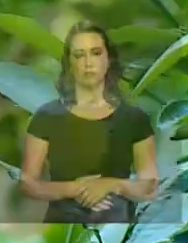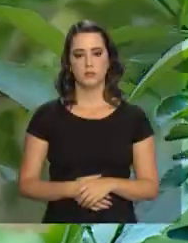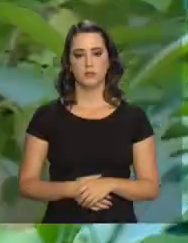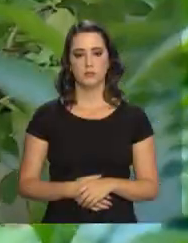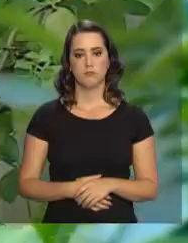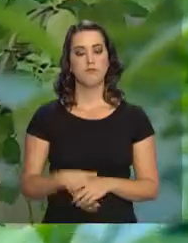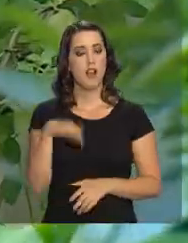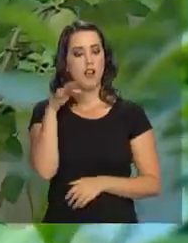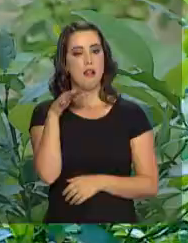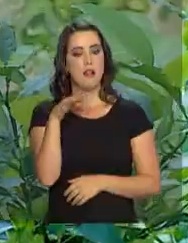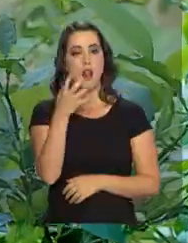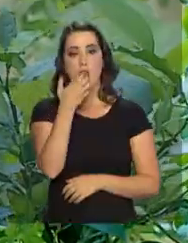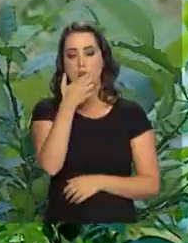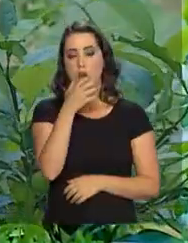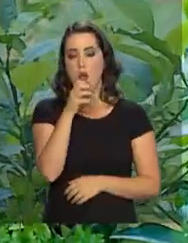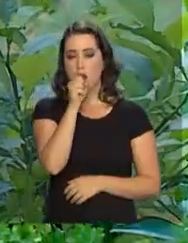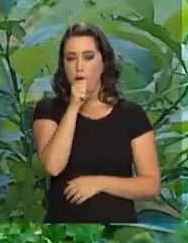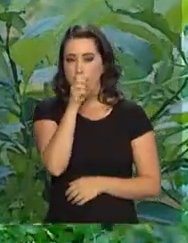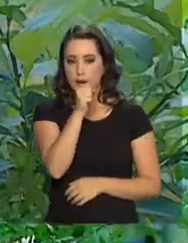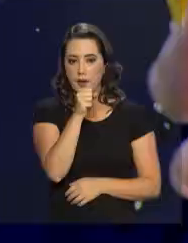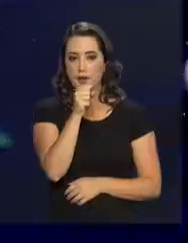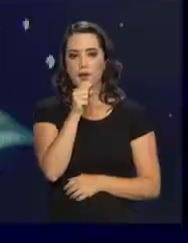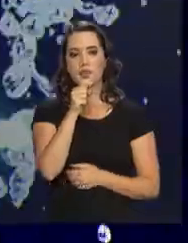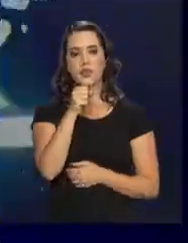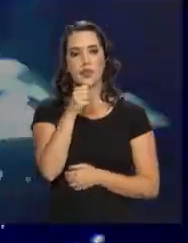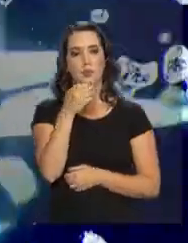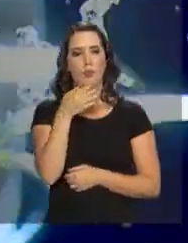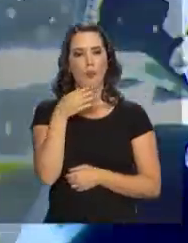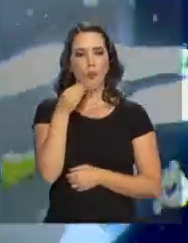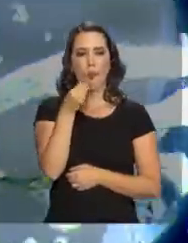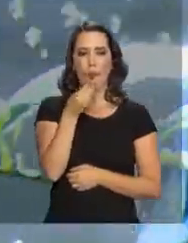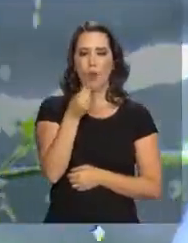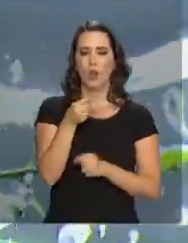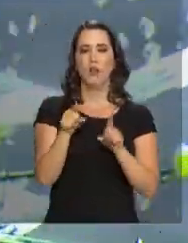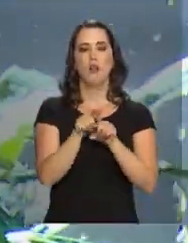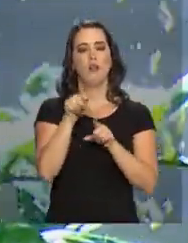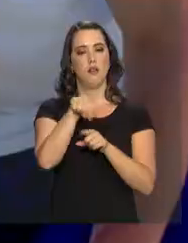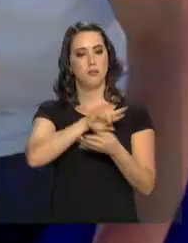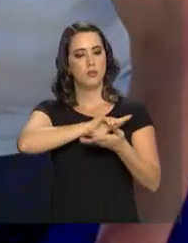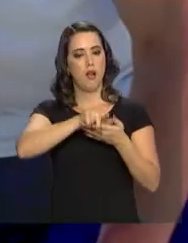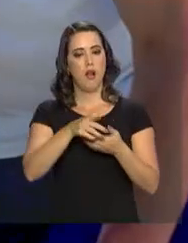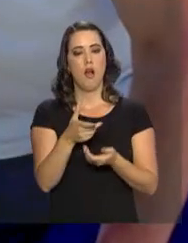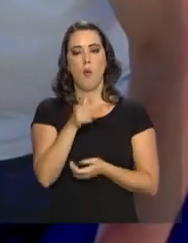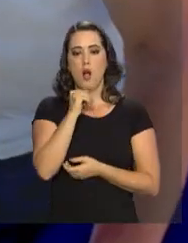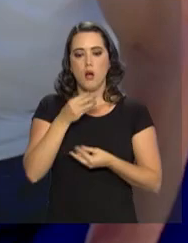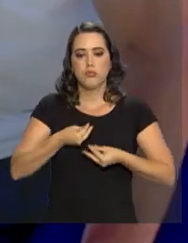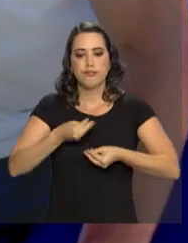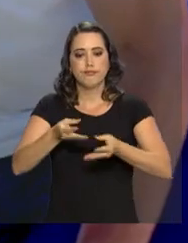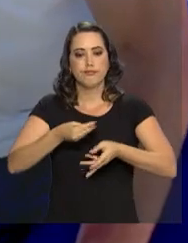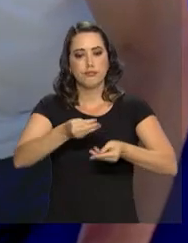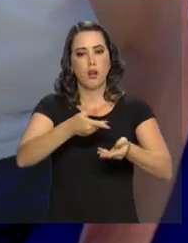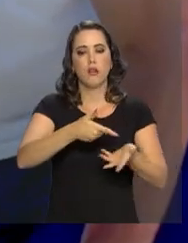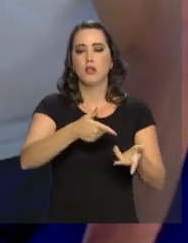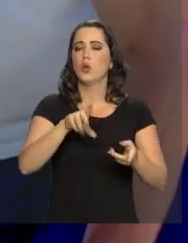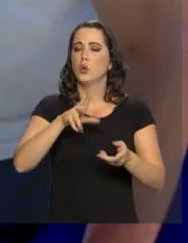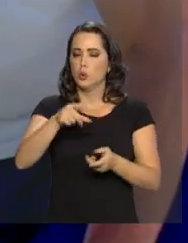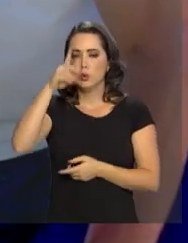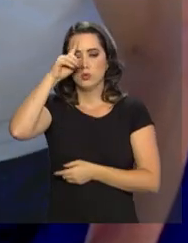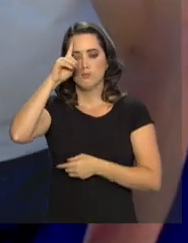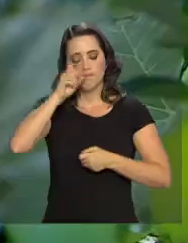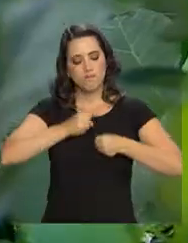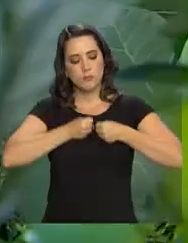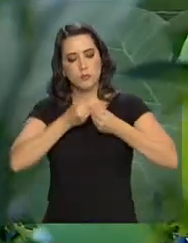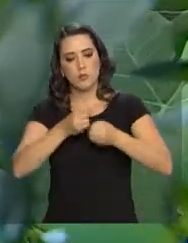de laranja, limão, mexerica. Água todo dia e dedicação. Uma receita de força e